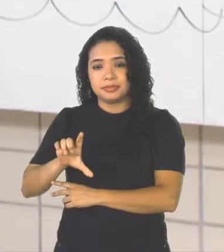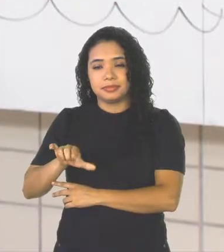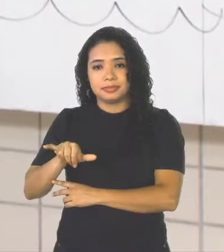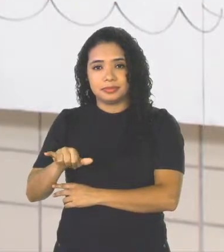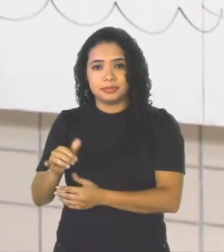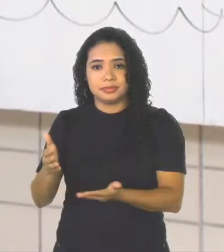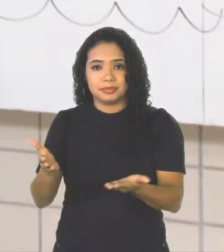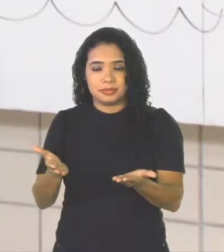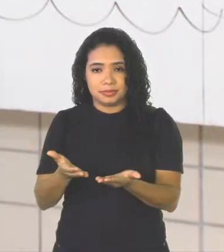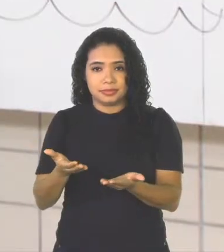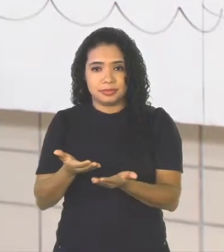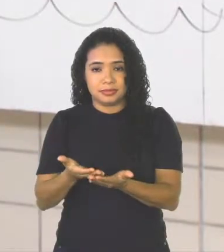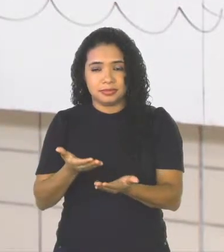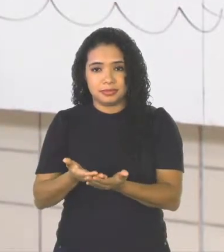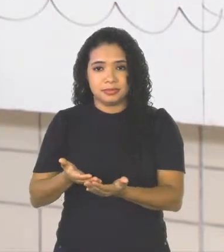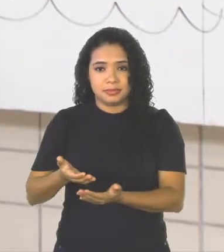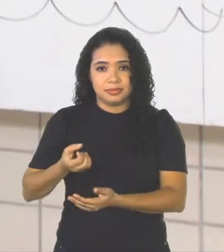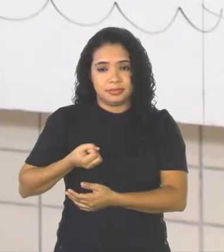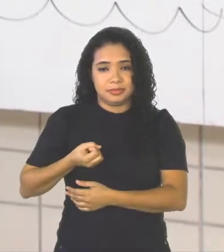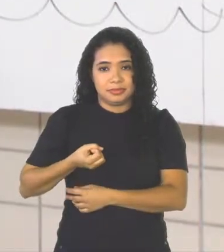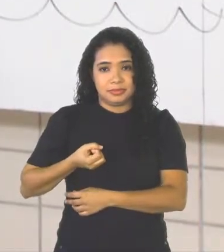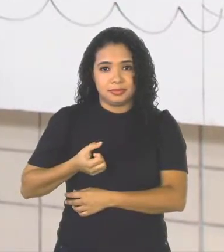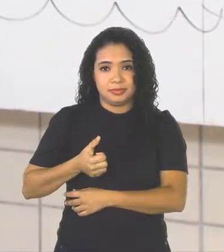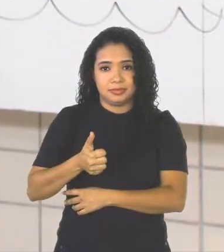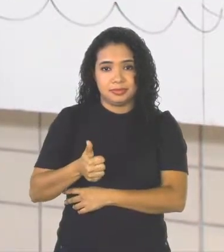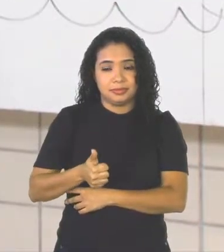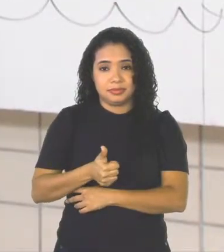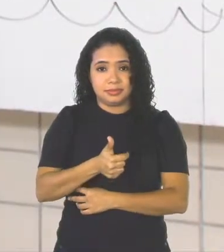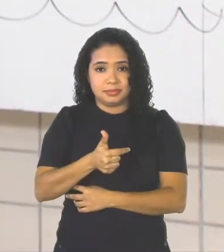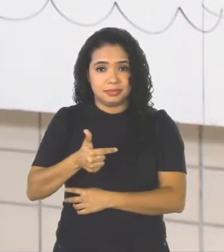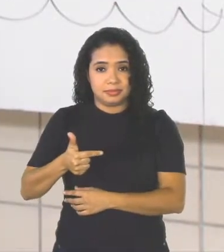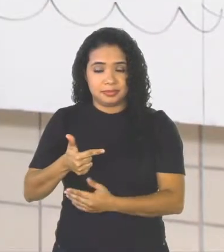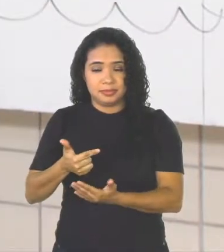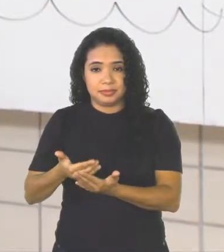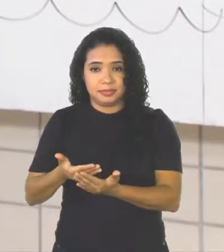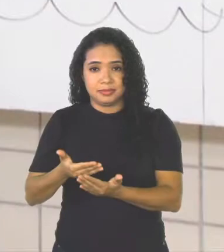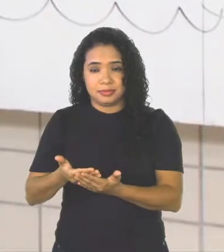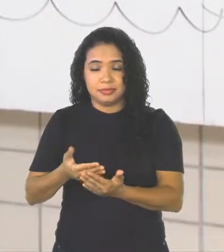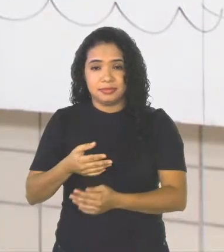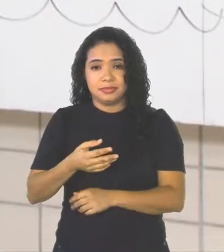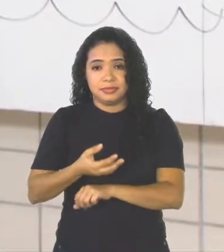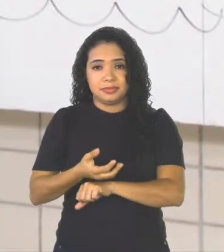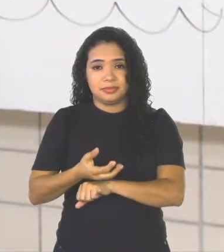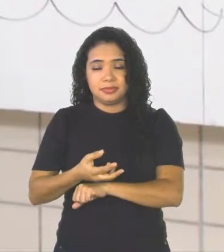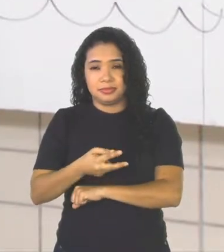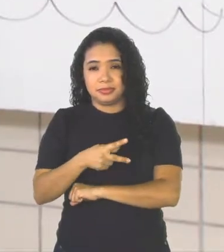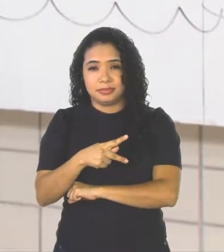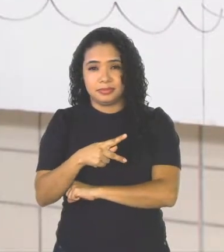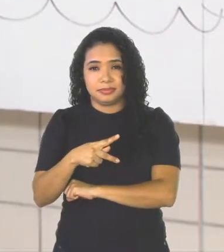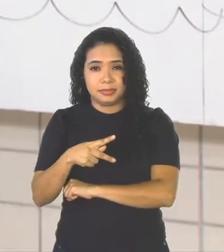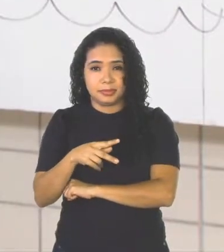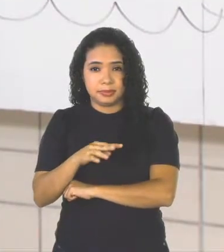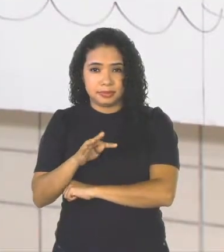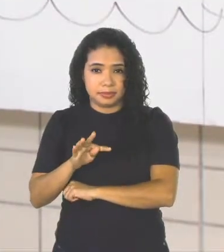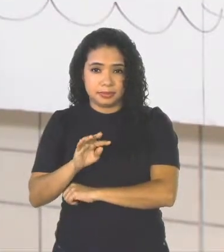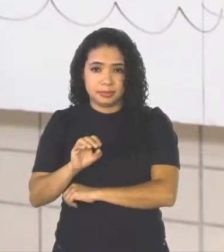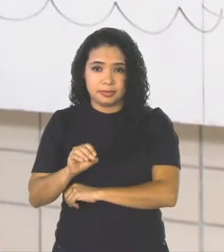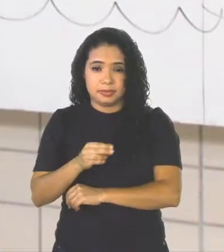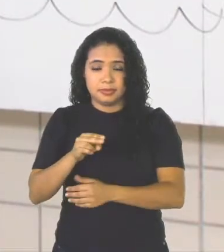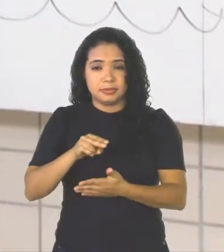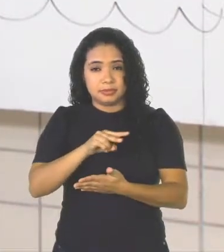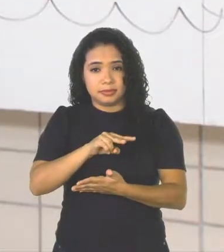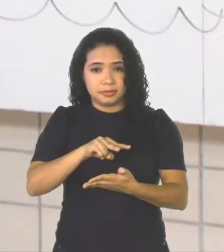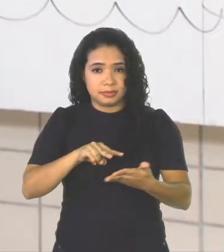nossa 13ª aula de prática de leitura e produção textual ou somente leitura, como algumas